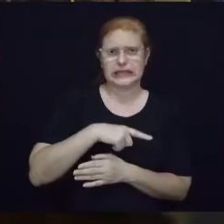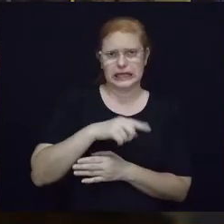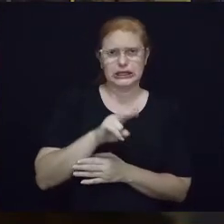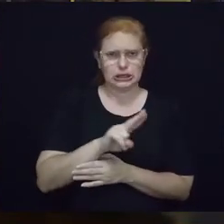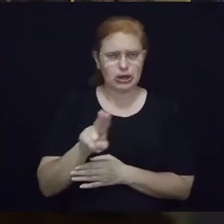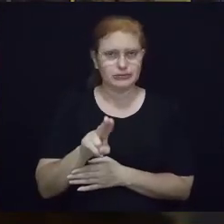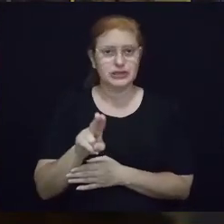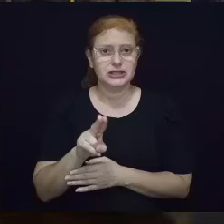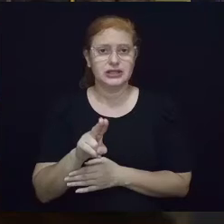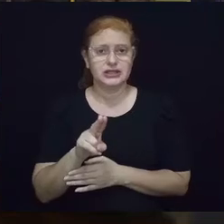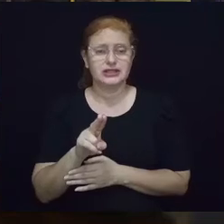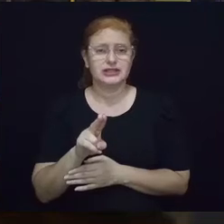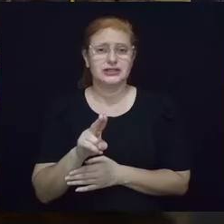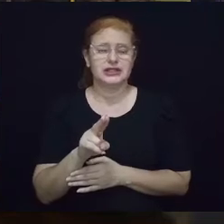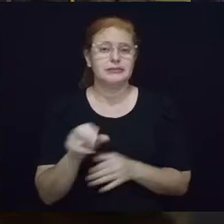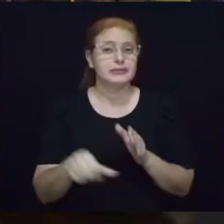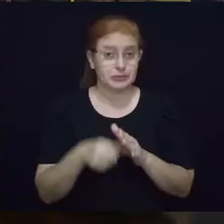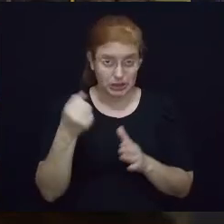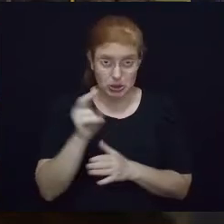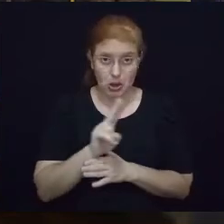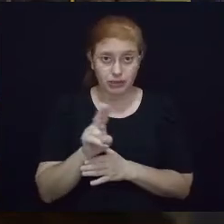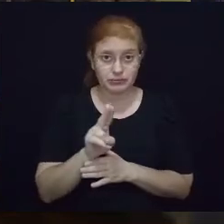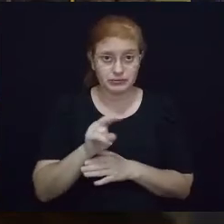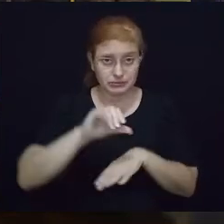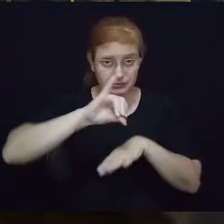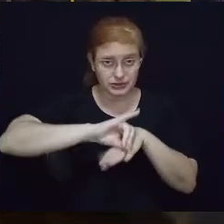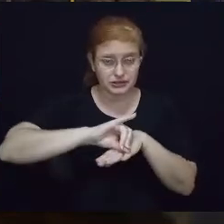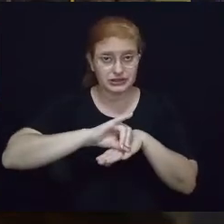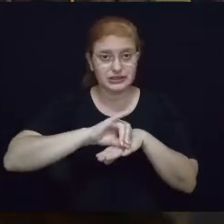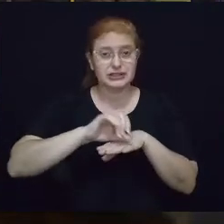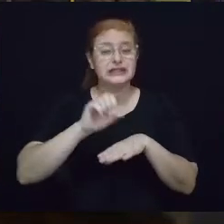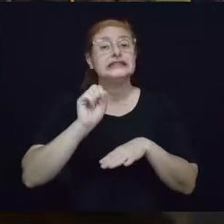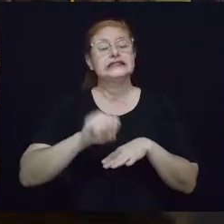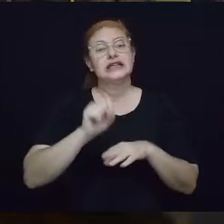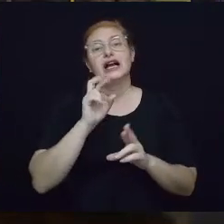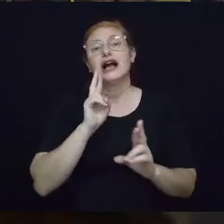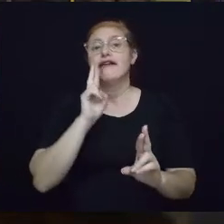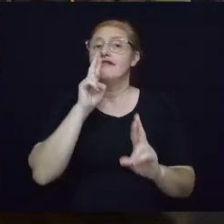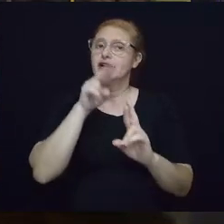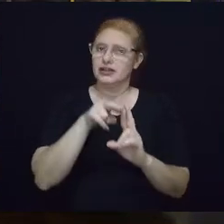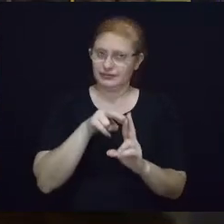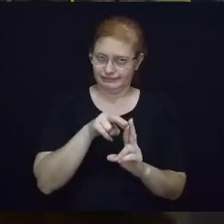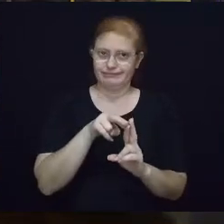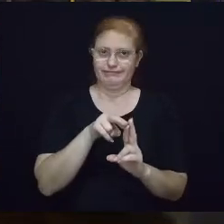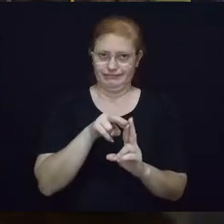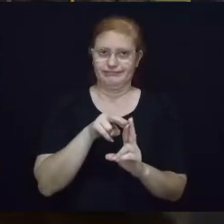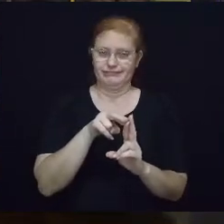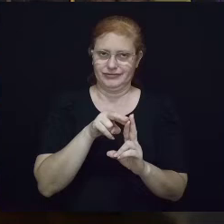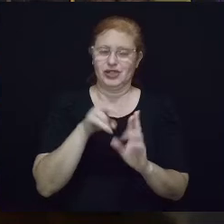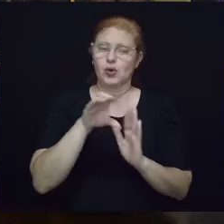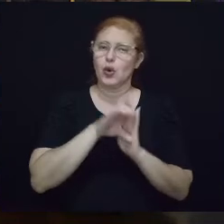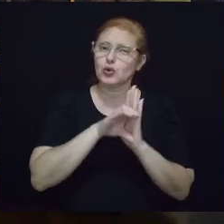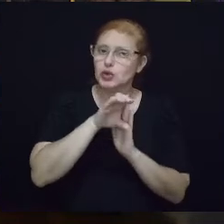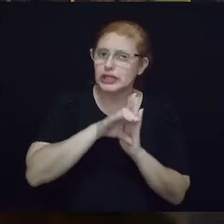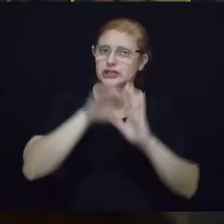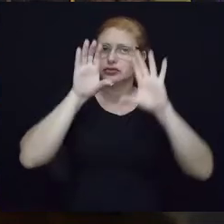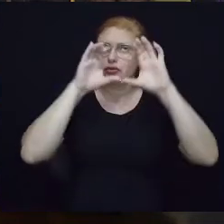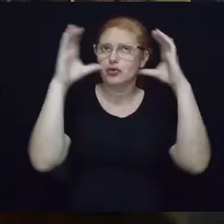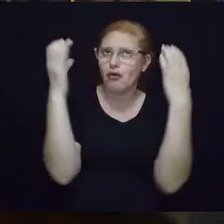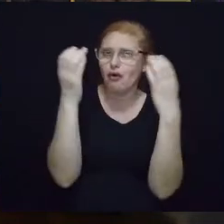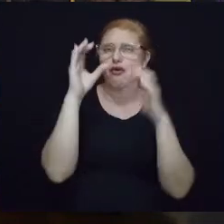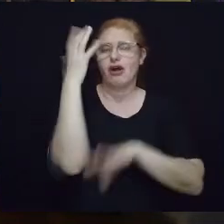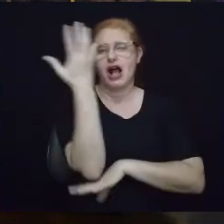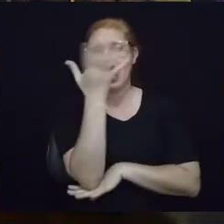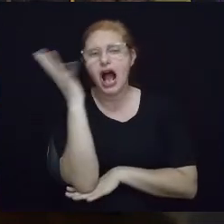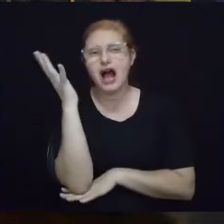vem depois? Pensei numa nuvem. Primeiro vem o nome. Primeiro vem a referência, no caso da exposição, nuvem, árvore.